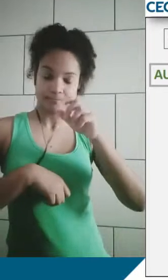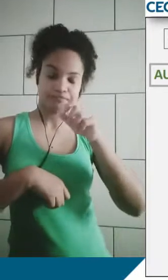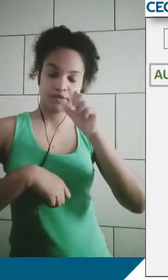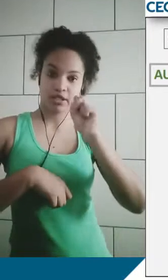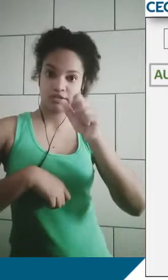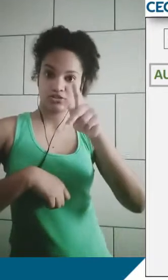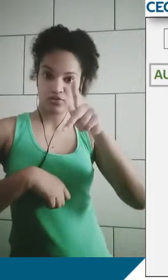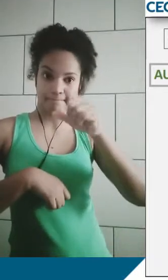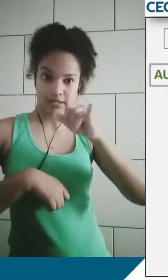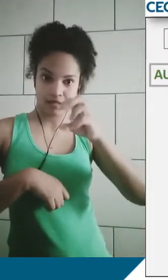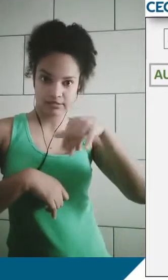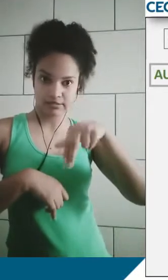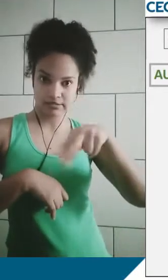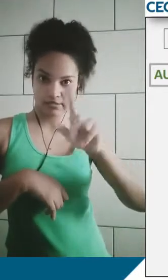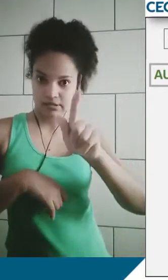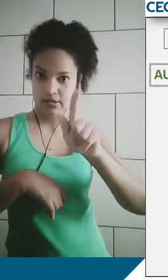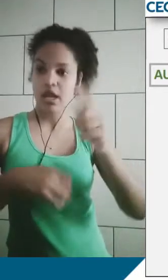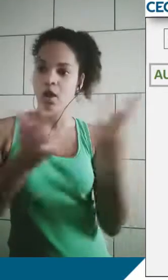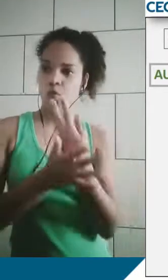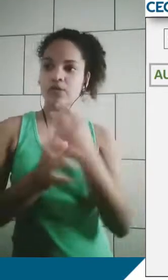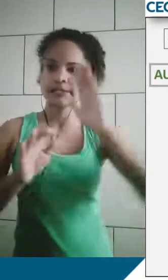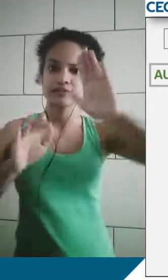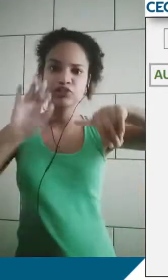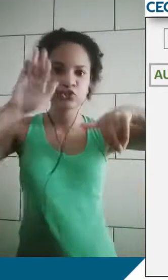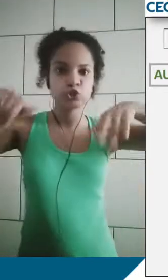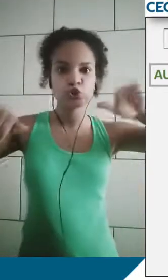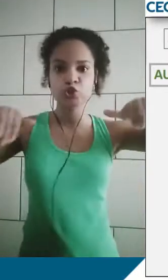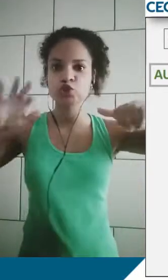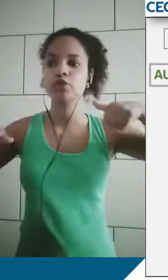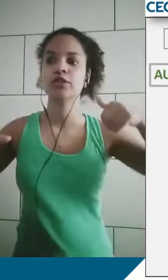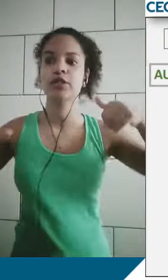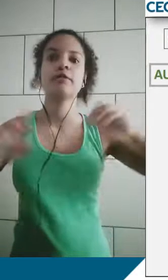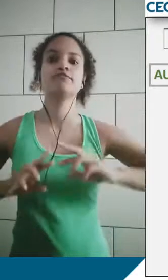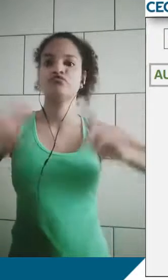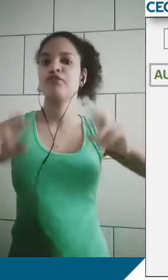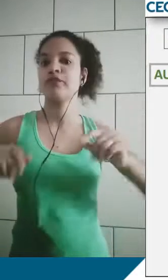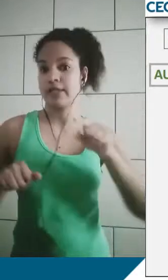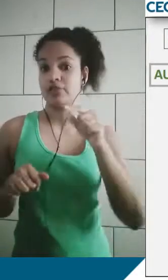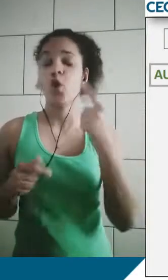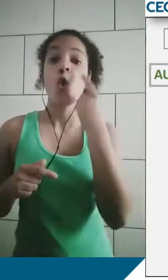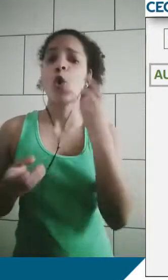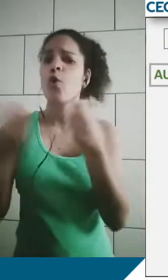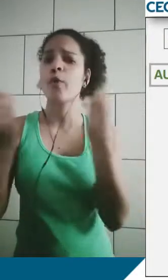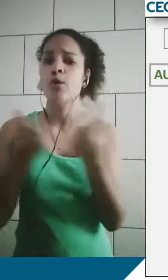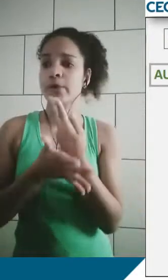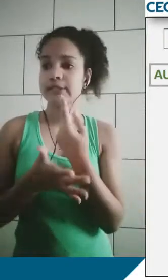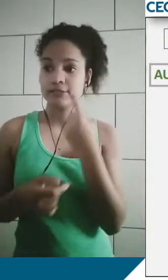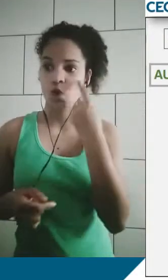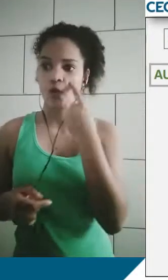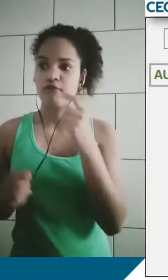esons na molécula. E vejam a consequência disso. Eu vou numerar aqui os esons marcados em